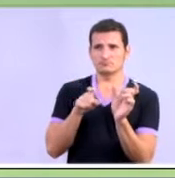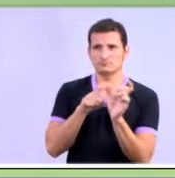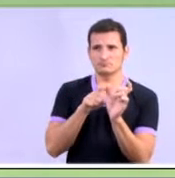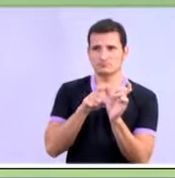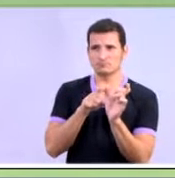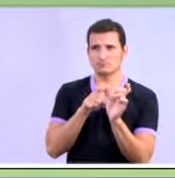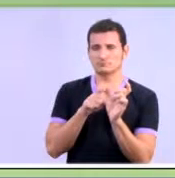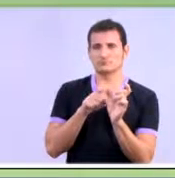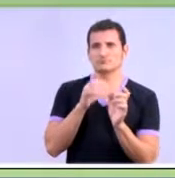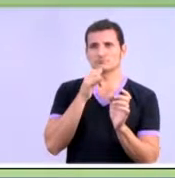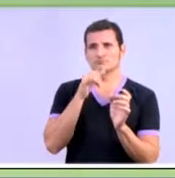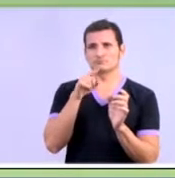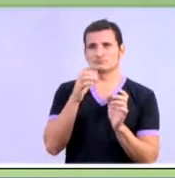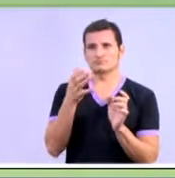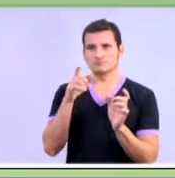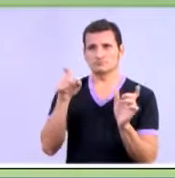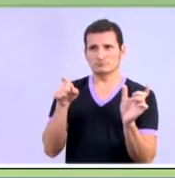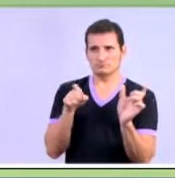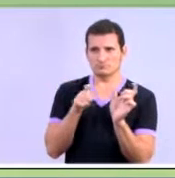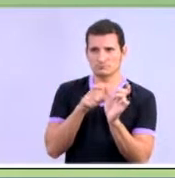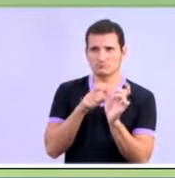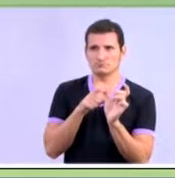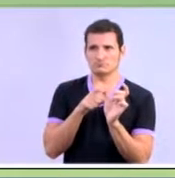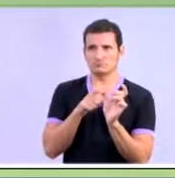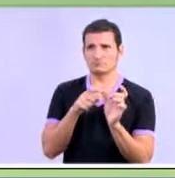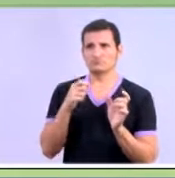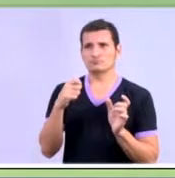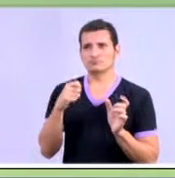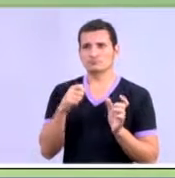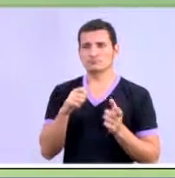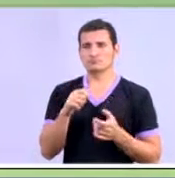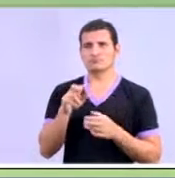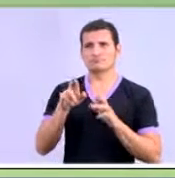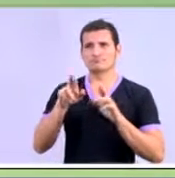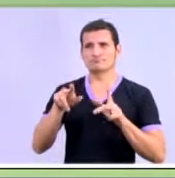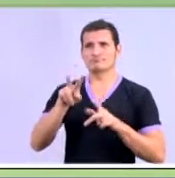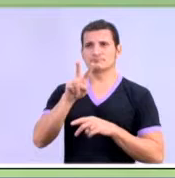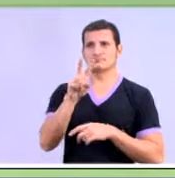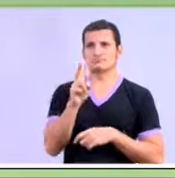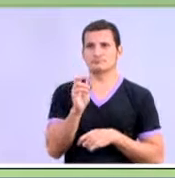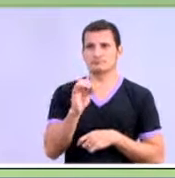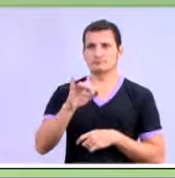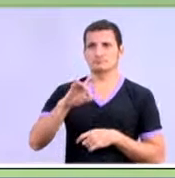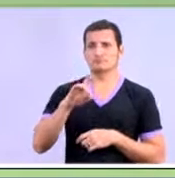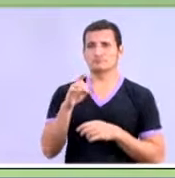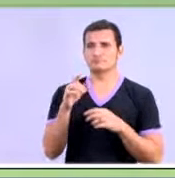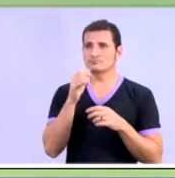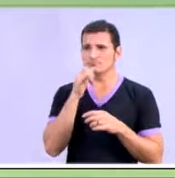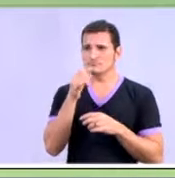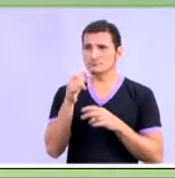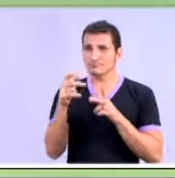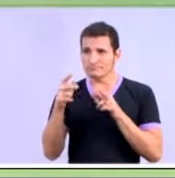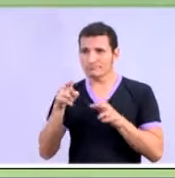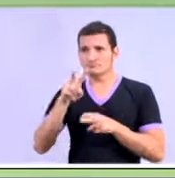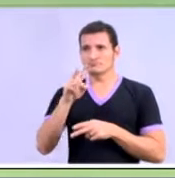quando você quer retornar alguma informação tem que ser diferente de void. Porque se for igual ao void, quer dizer que não retorna nada. Se